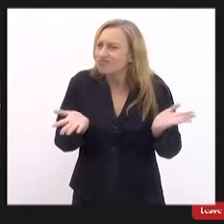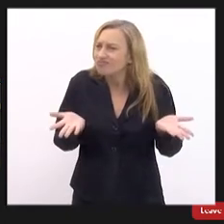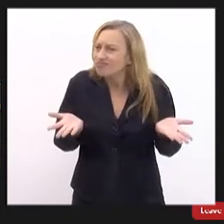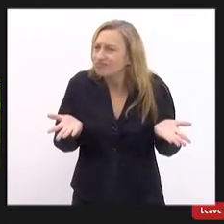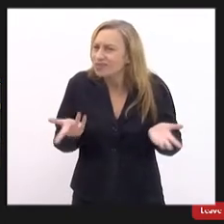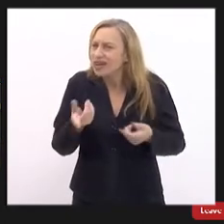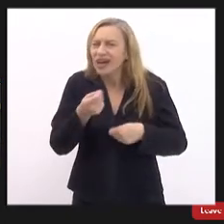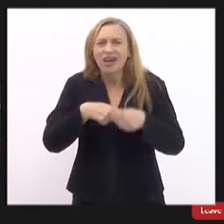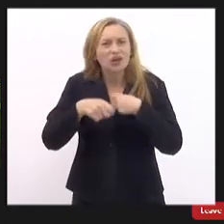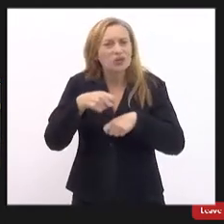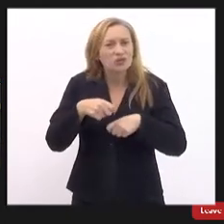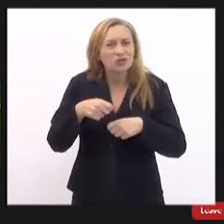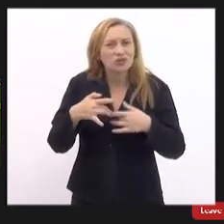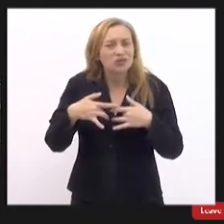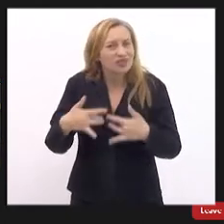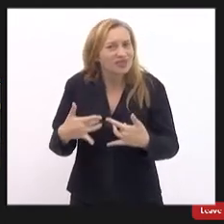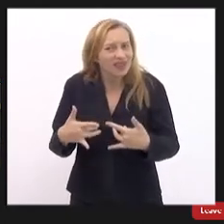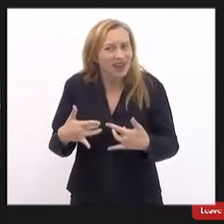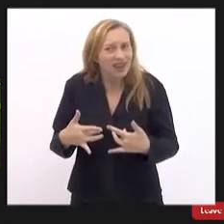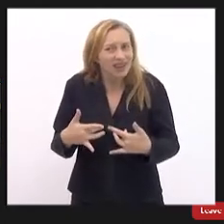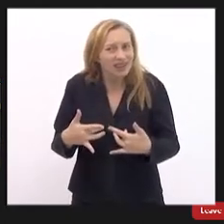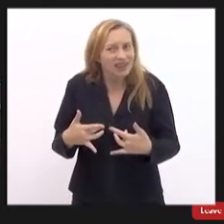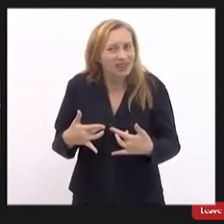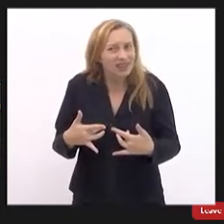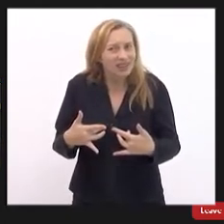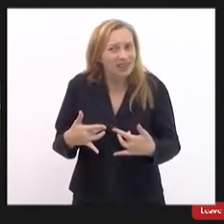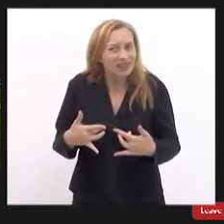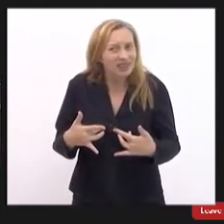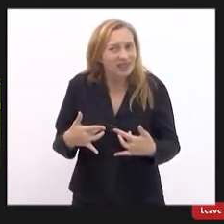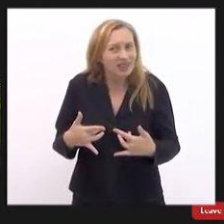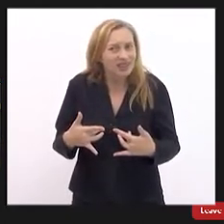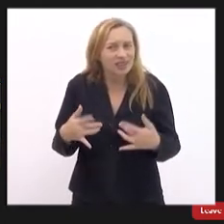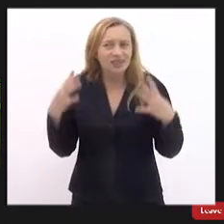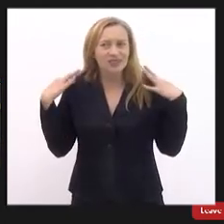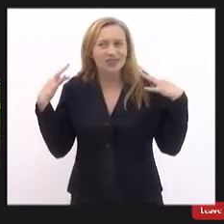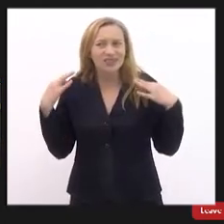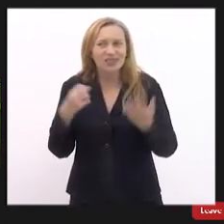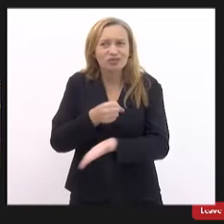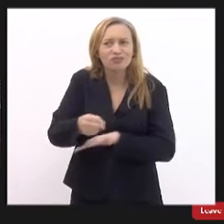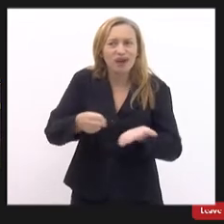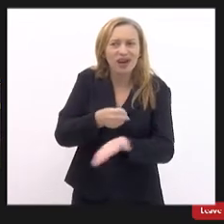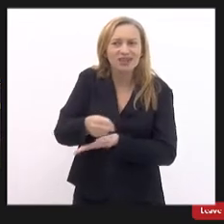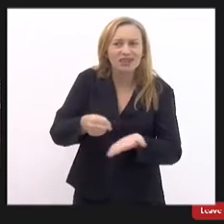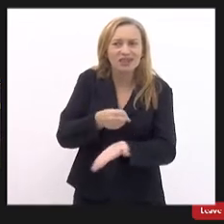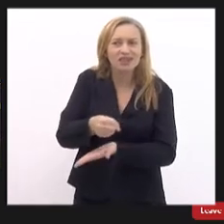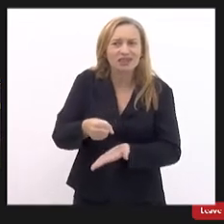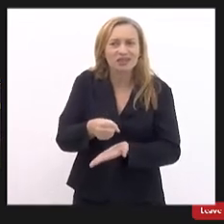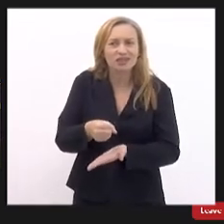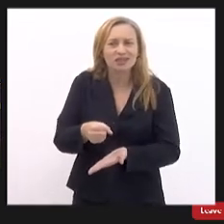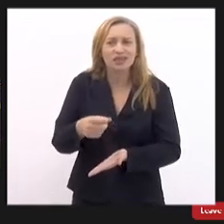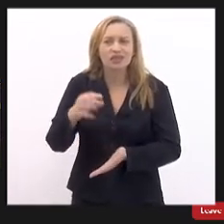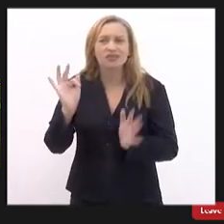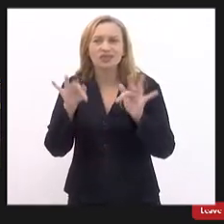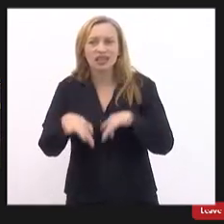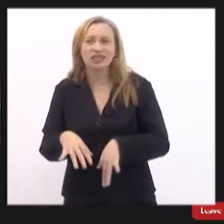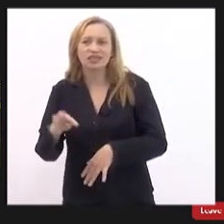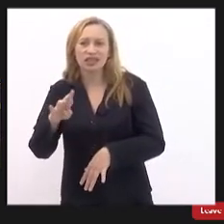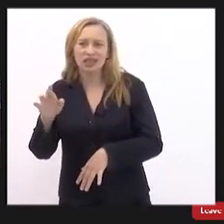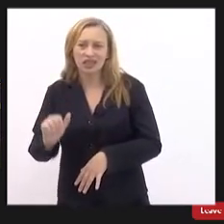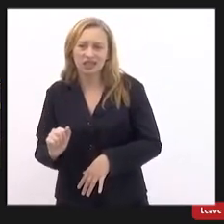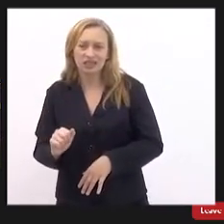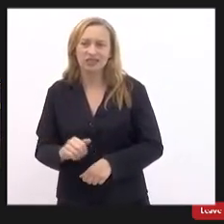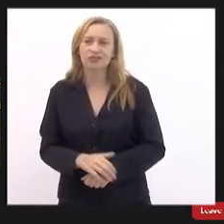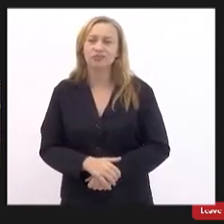a economia solidária traz o turismo de base. Concluindo, por favor, Tereza Cristina, por favor, tá?